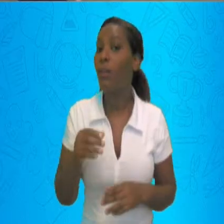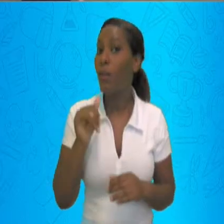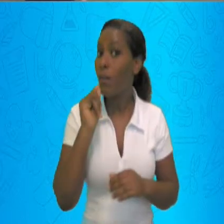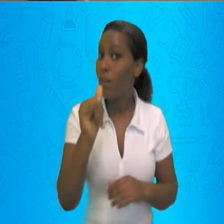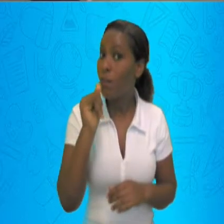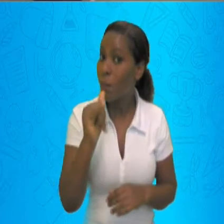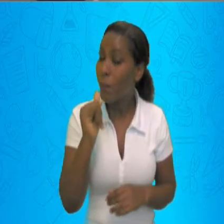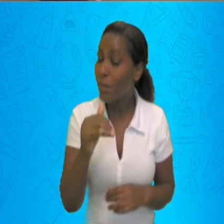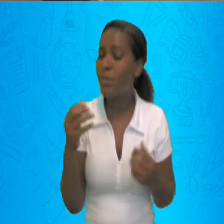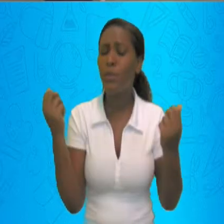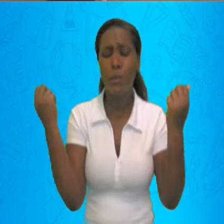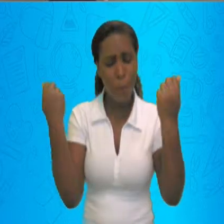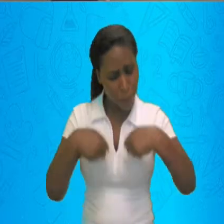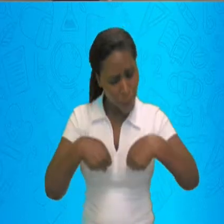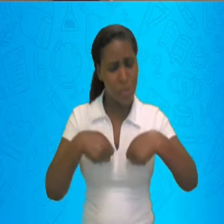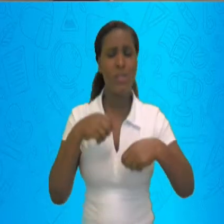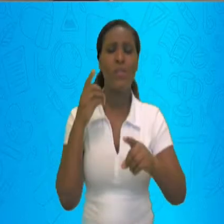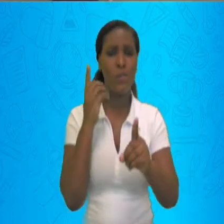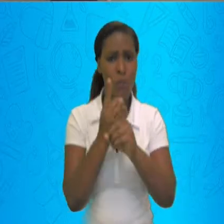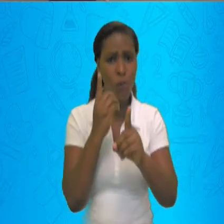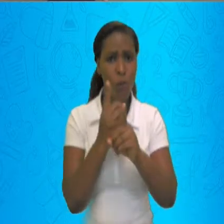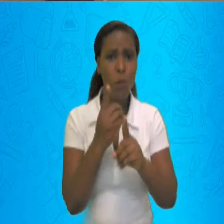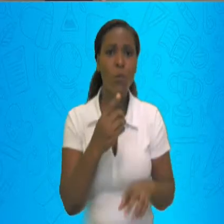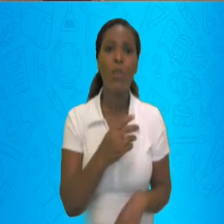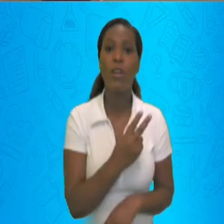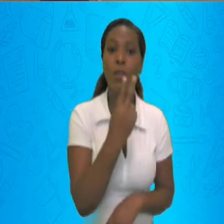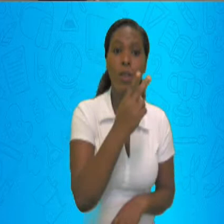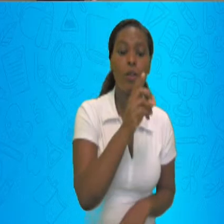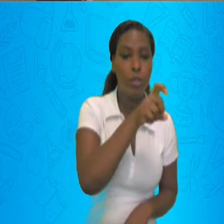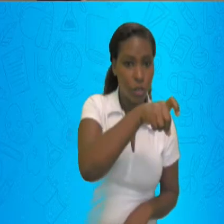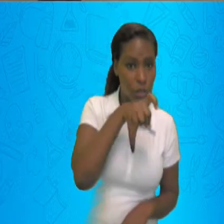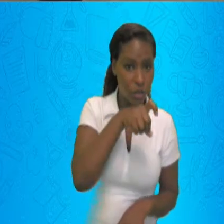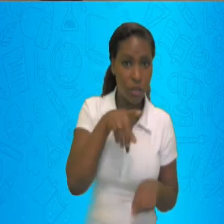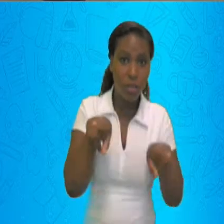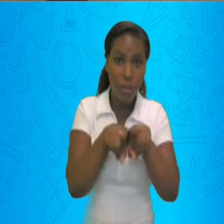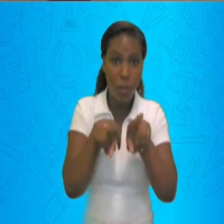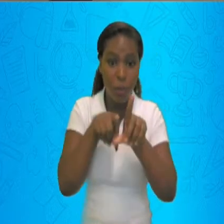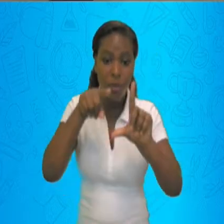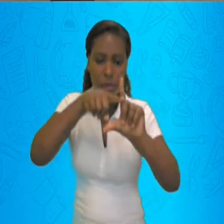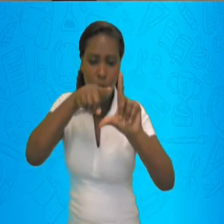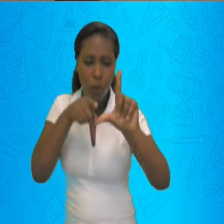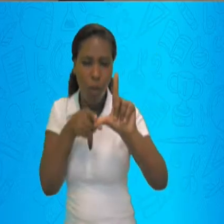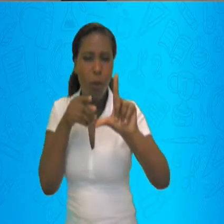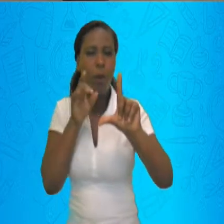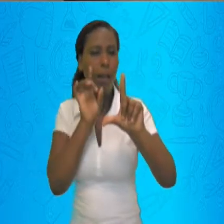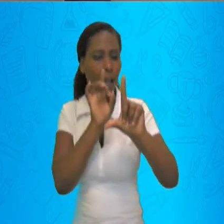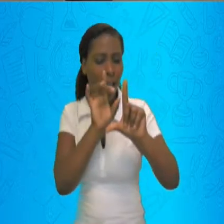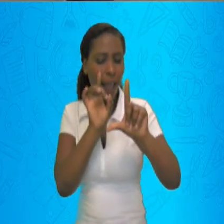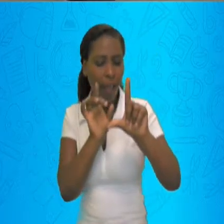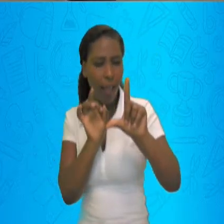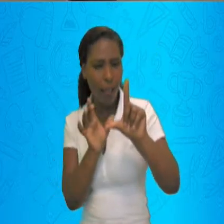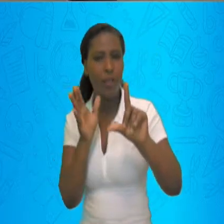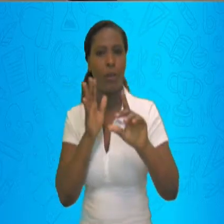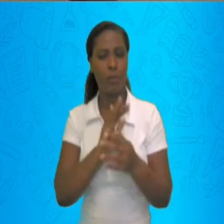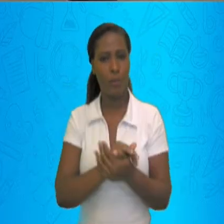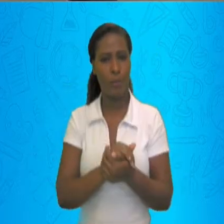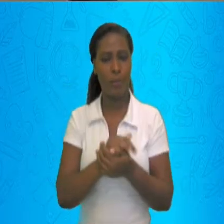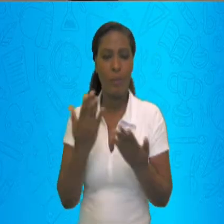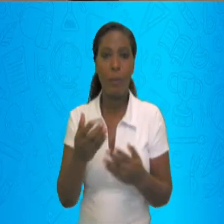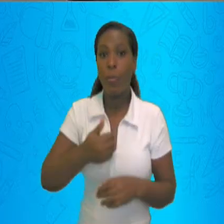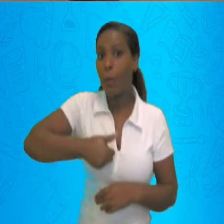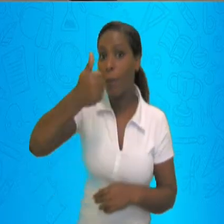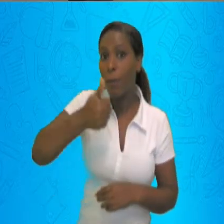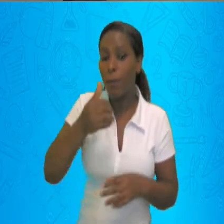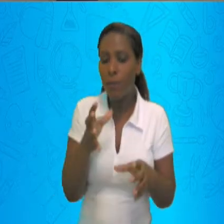possível encontrar o valor de x e o valor de cada ângulo. Vamos ver como. Primeiro, eu vou somar os valores